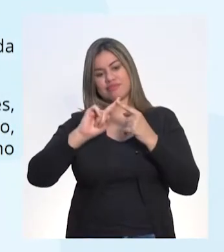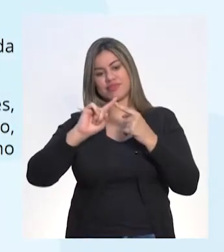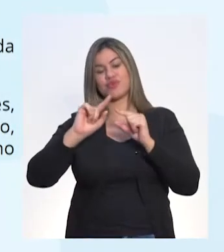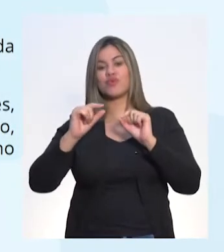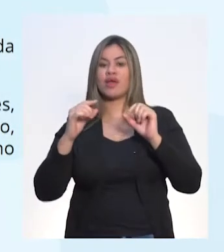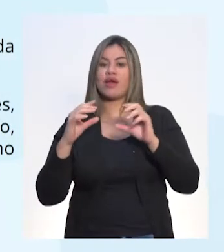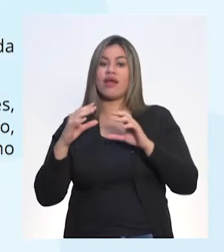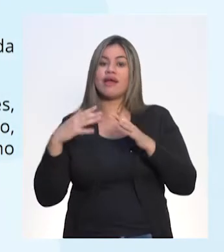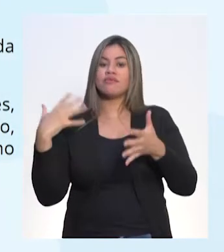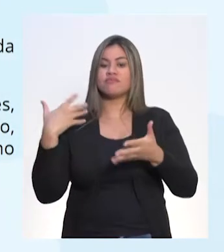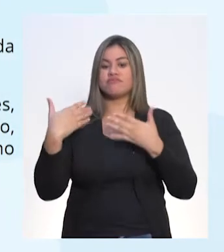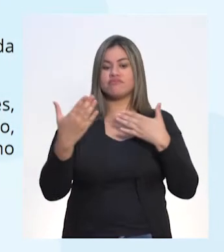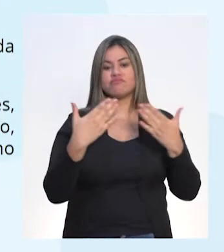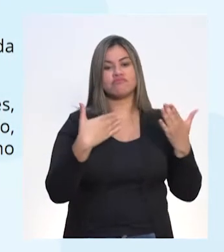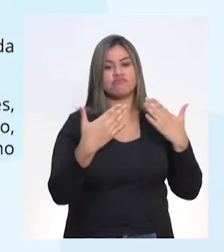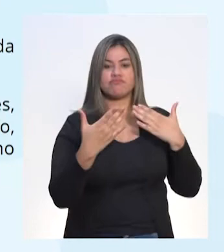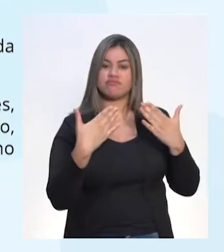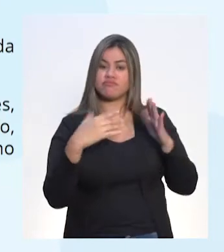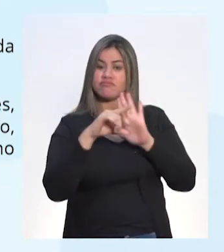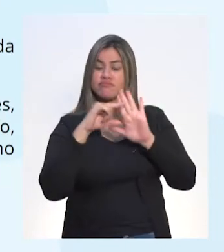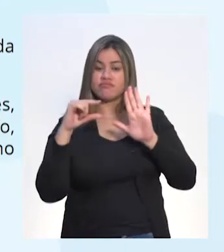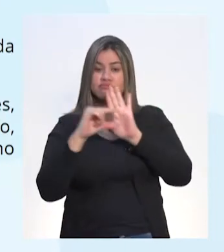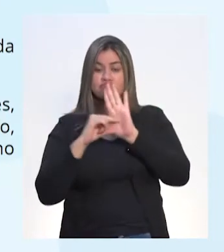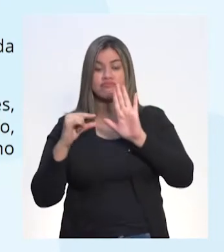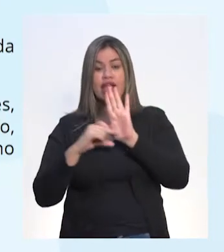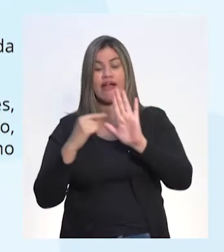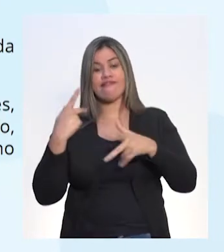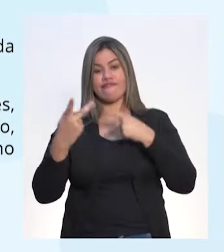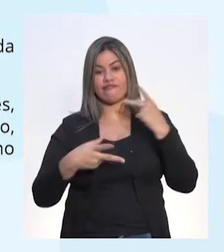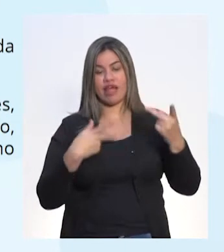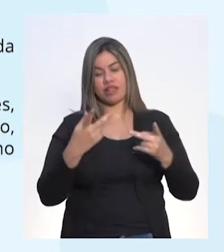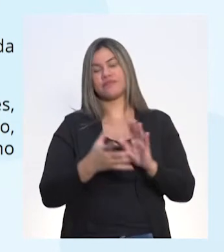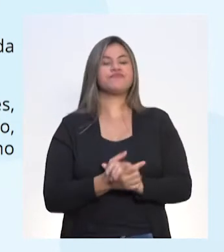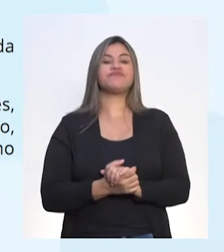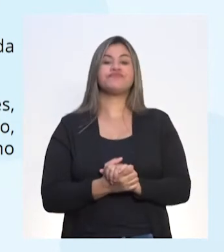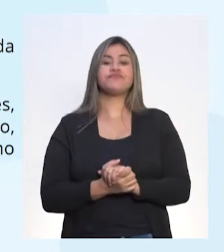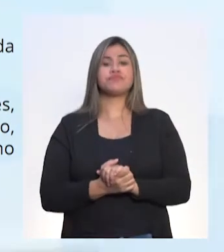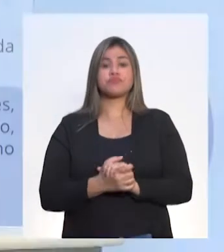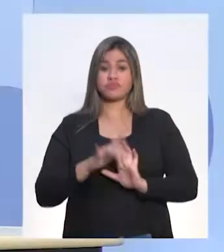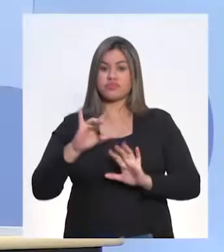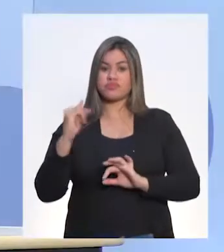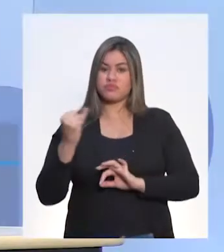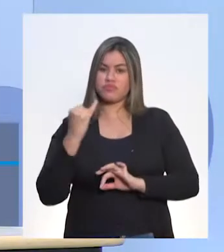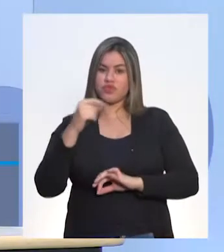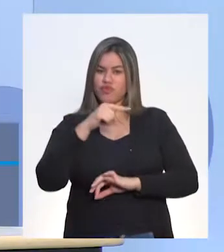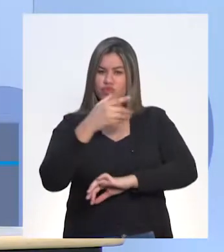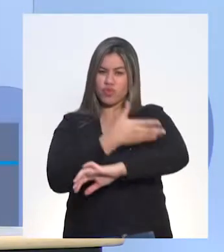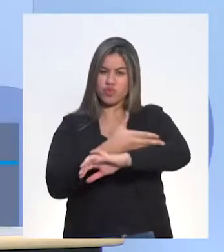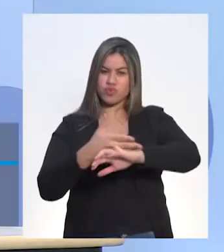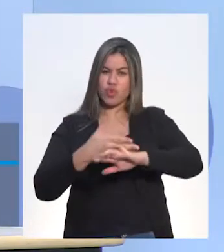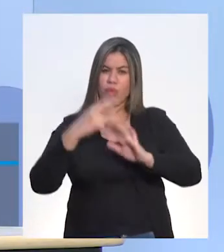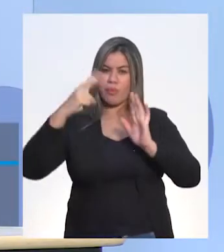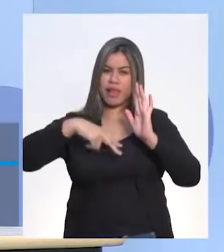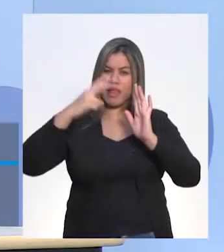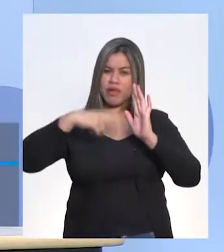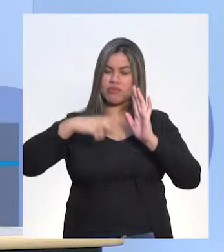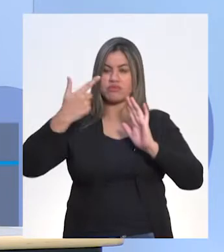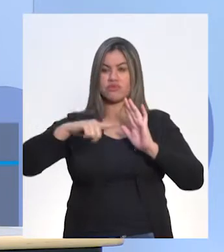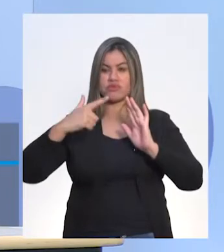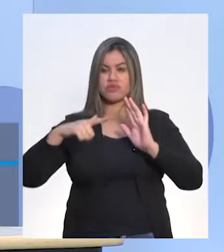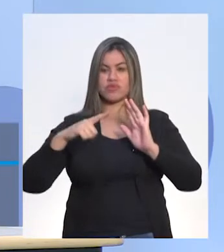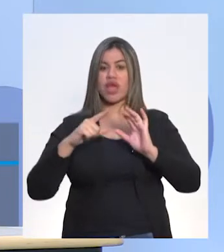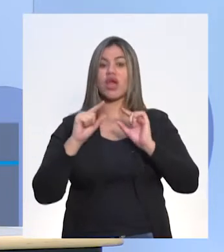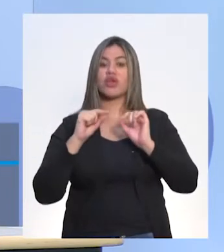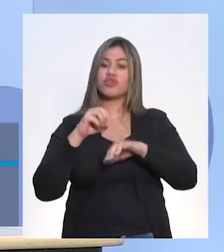texto é escrito em diálogos ou falas. Gente, uma coisa importantíssima, para você que não está muito acostumado com a leitura, leu aqueles romances longos,